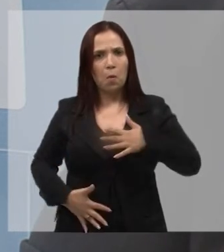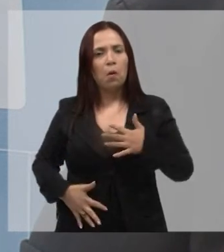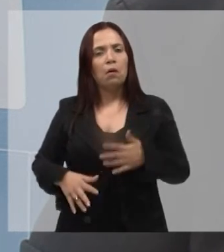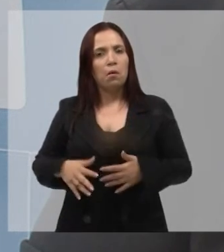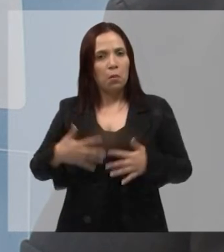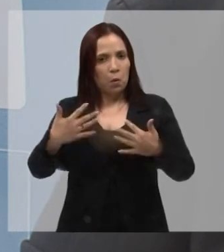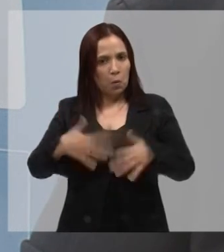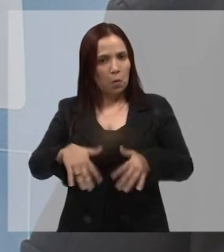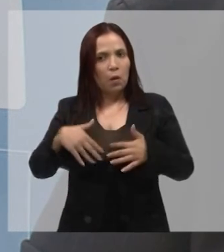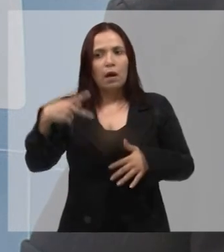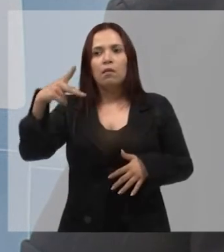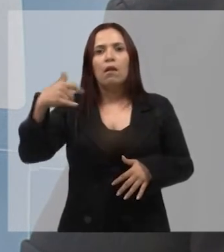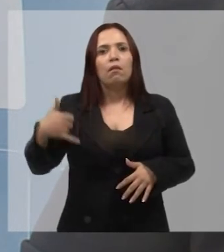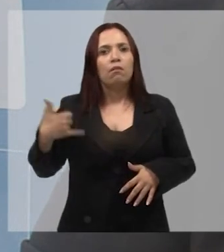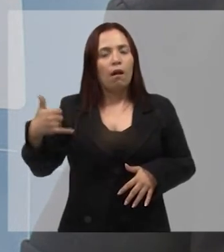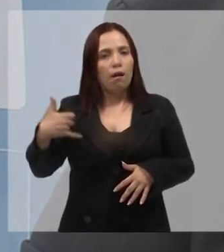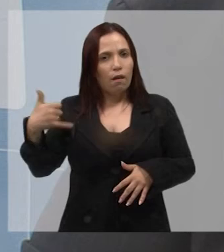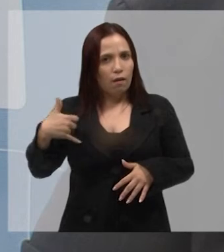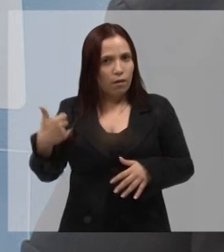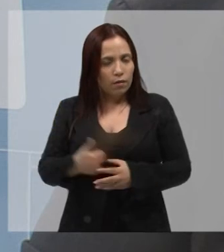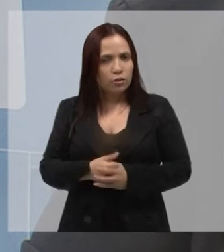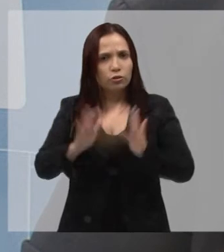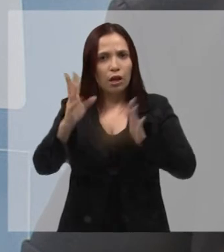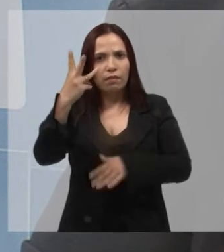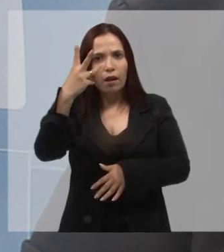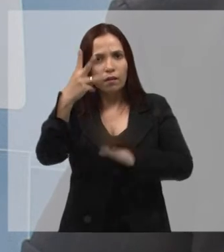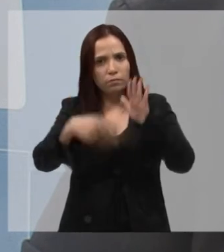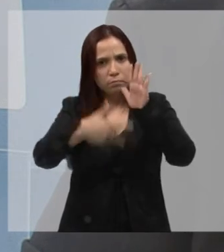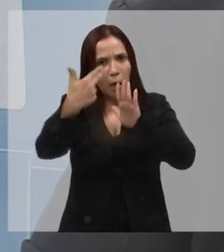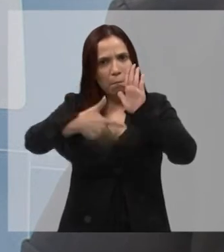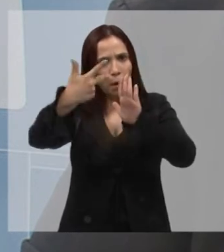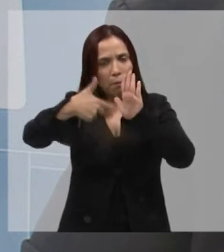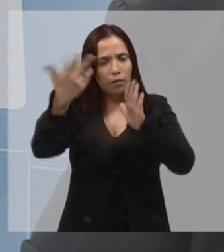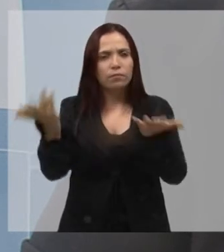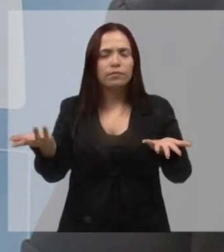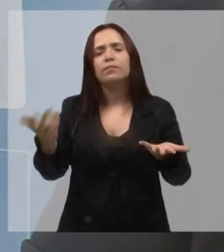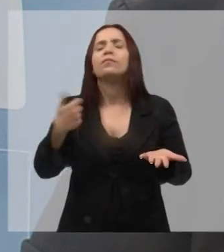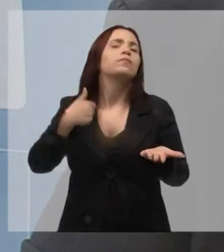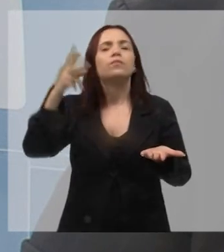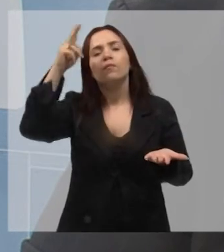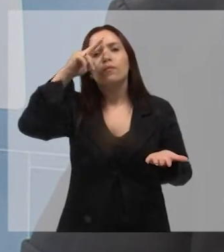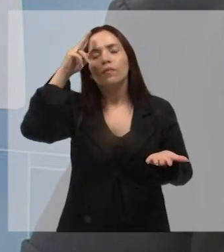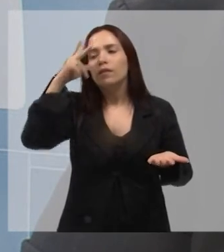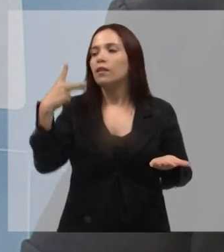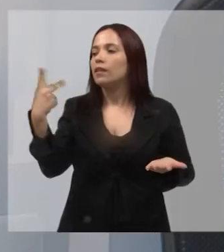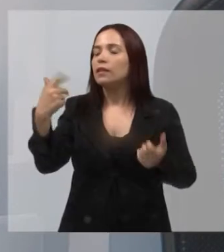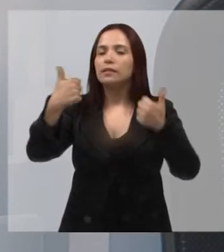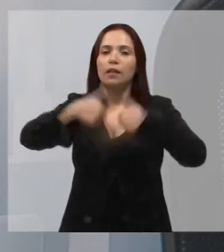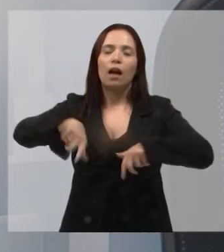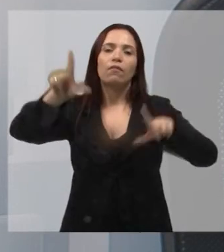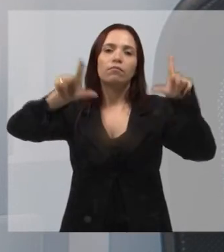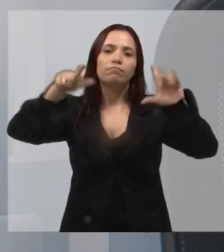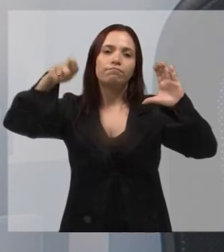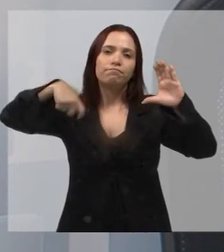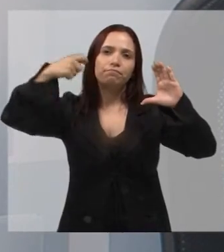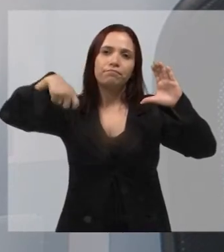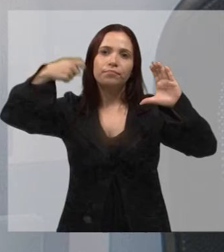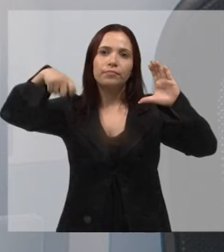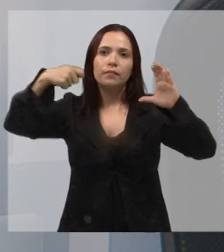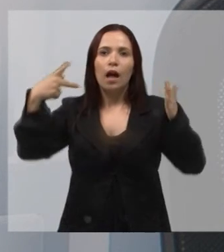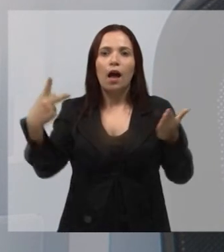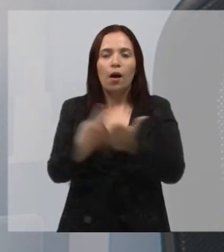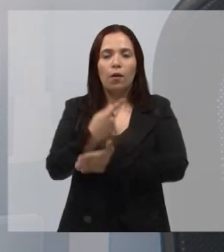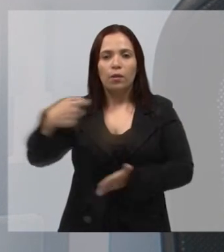espetacular, por da idade dele, né? Sem dúvida. Eu pessoalmente... São 3 operações. Eu pessoalmente me lembro que eu e você estávamos gravando quando houve